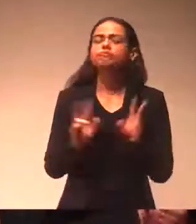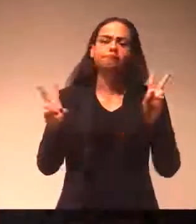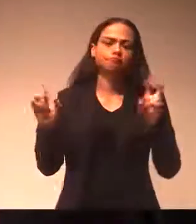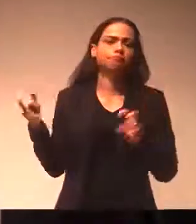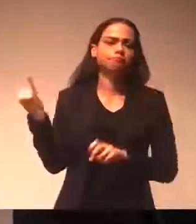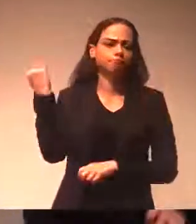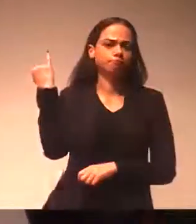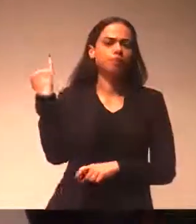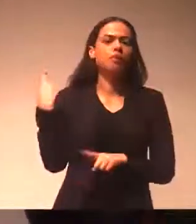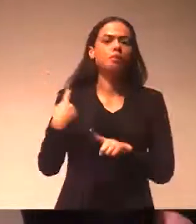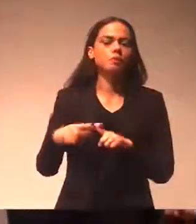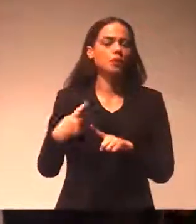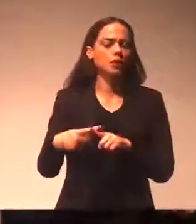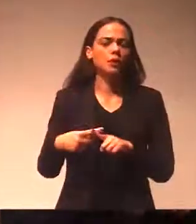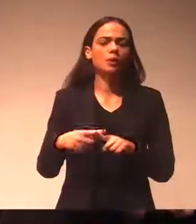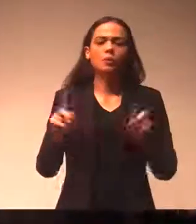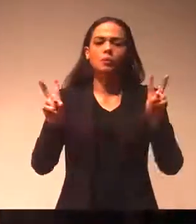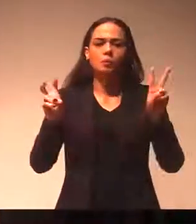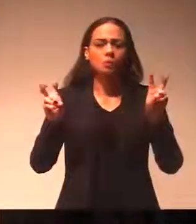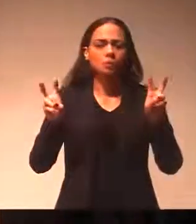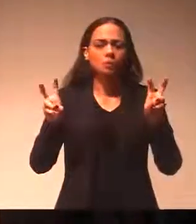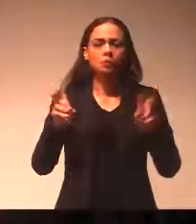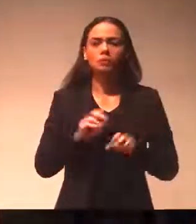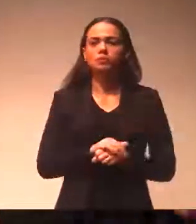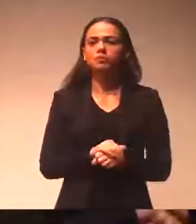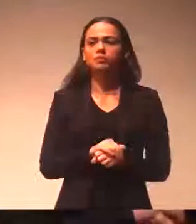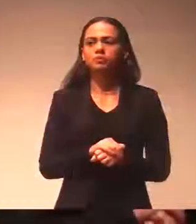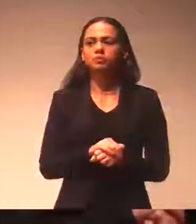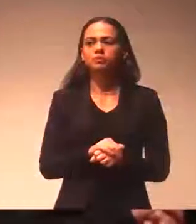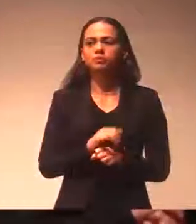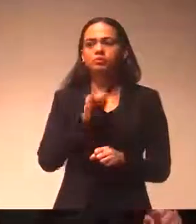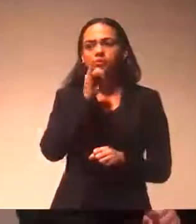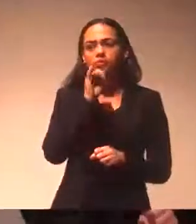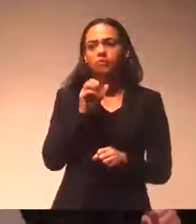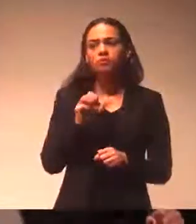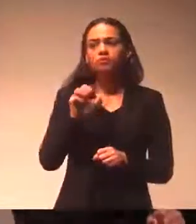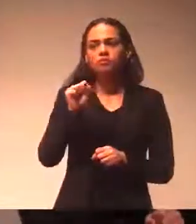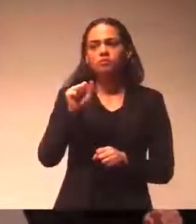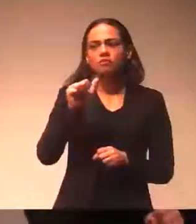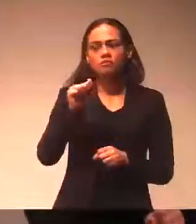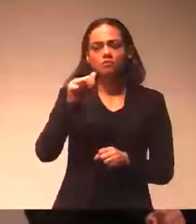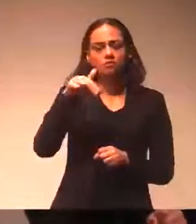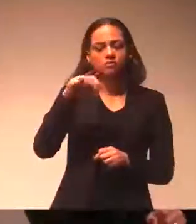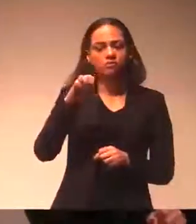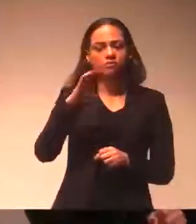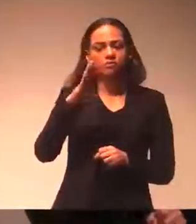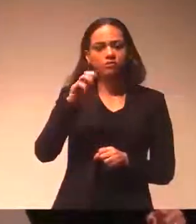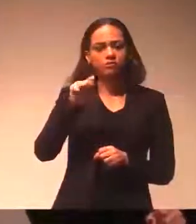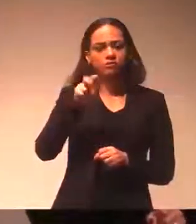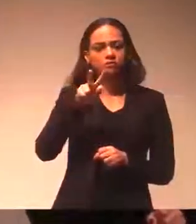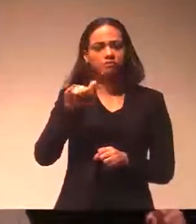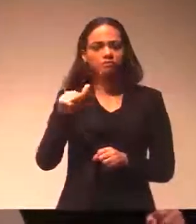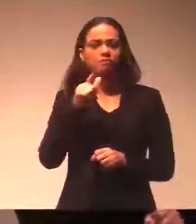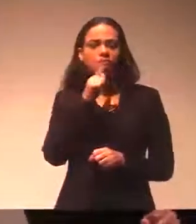a privatização de um espaço como a Sanebab, e os rumores eram realmente muito altos, de